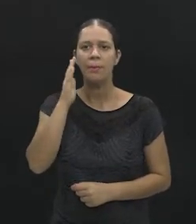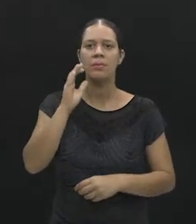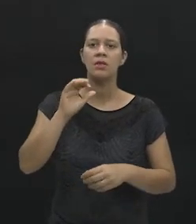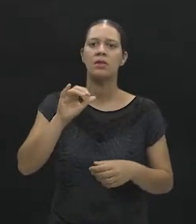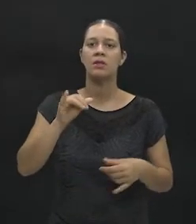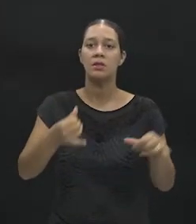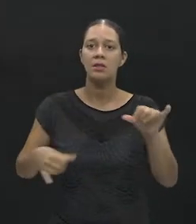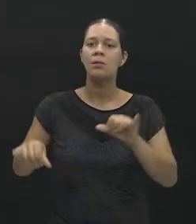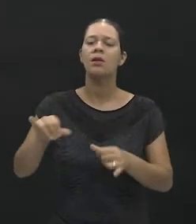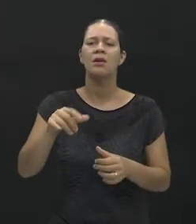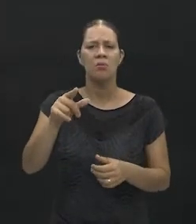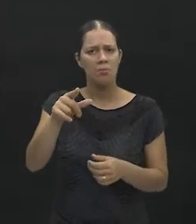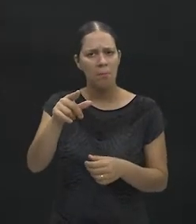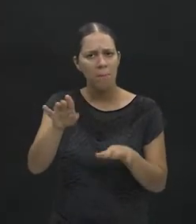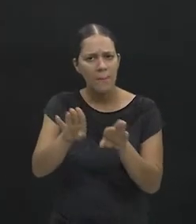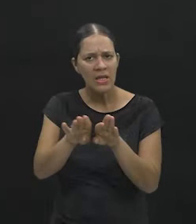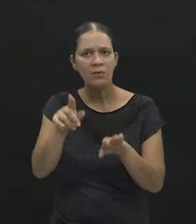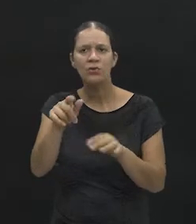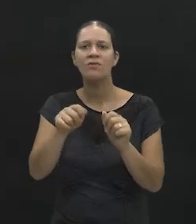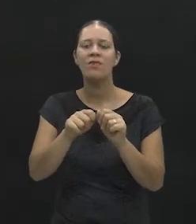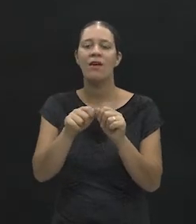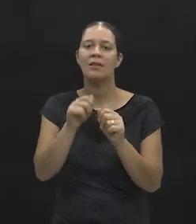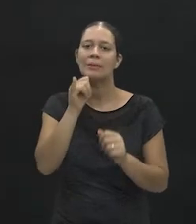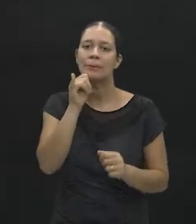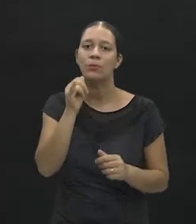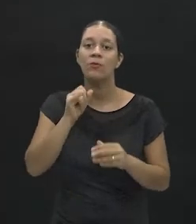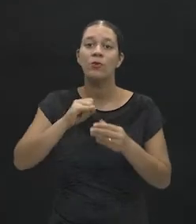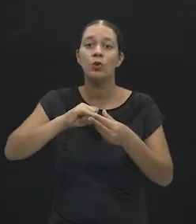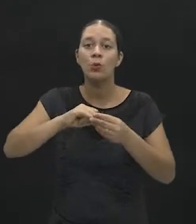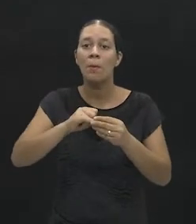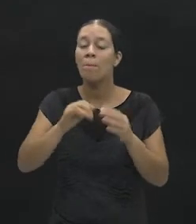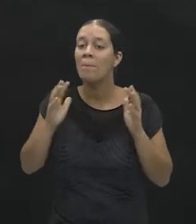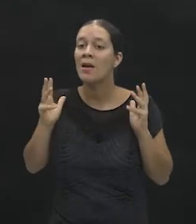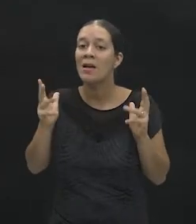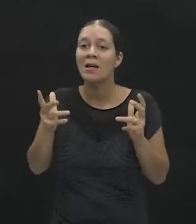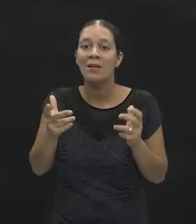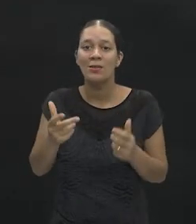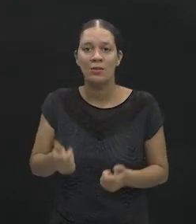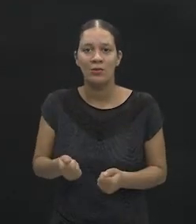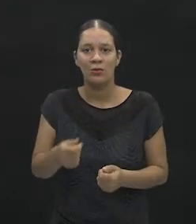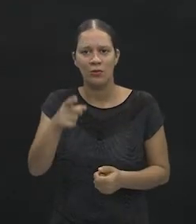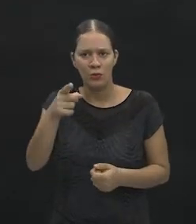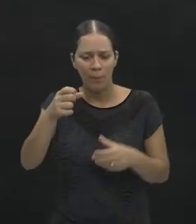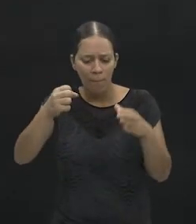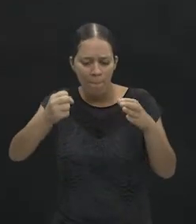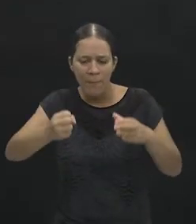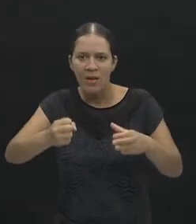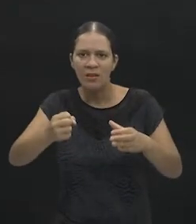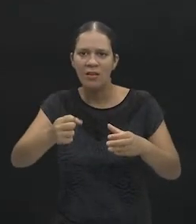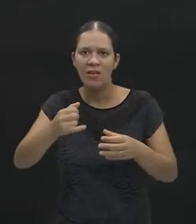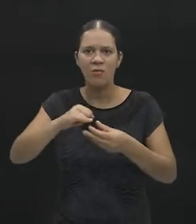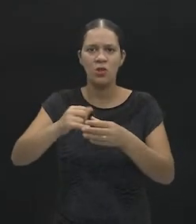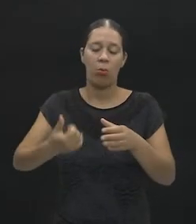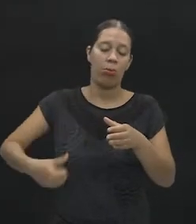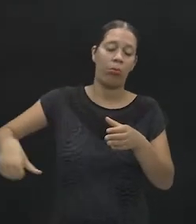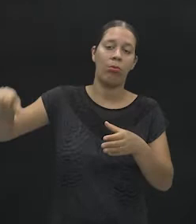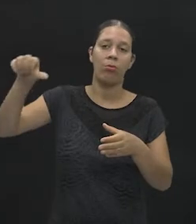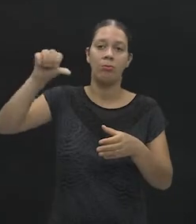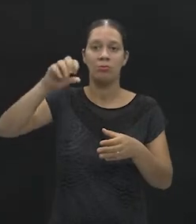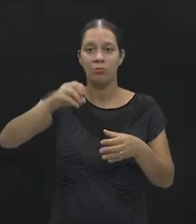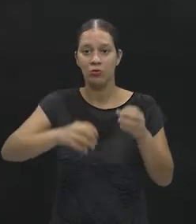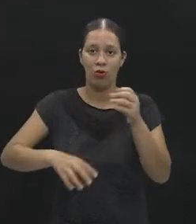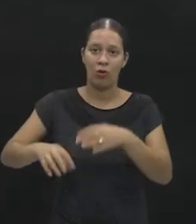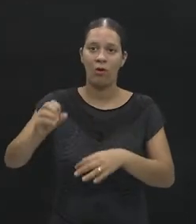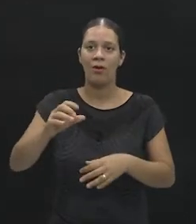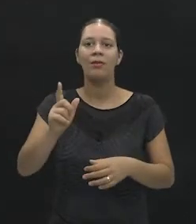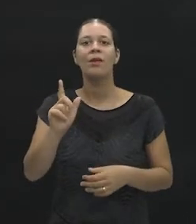sua casa quase que diariamente. Quero fazer aquela feijoada maravilhosa. Tu pega o saquinho de feijão e joga direto na panela? Não,